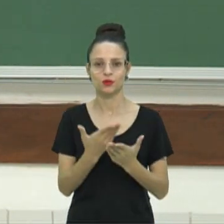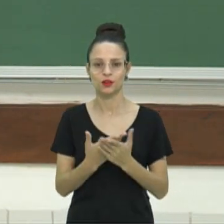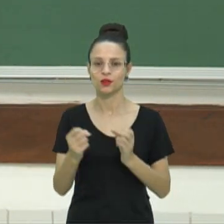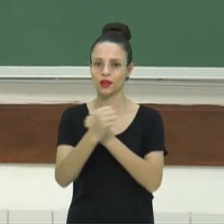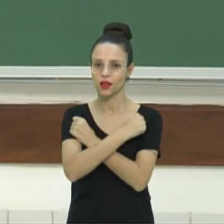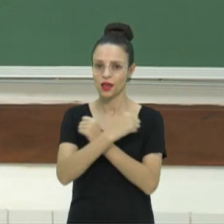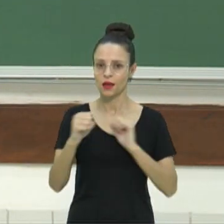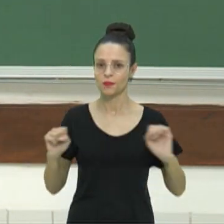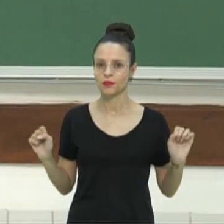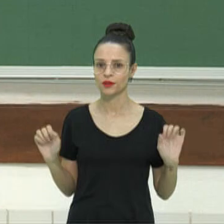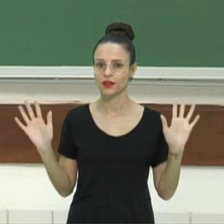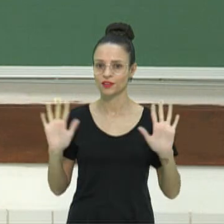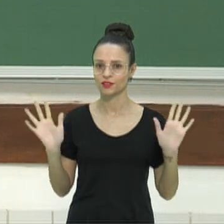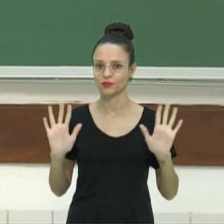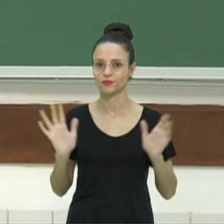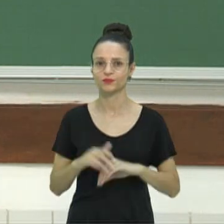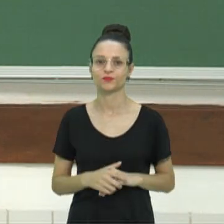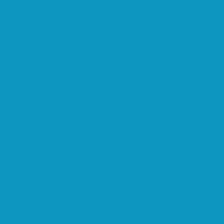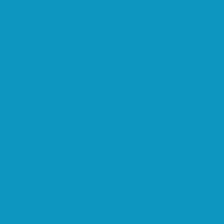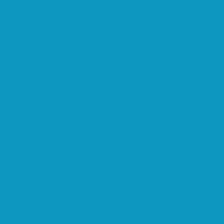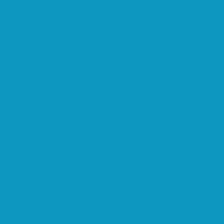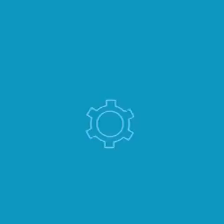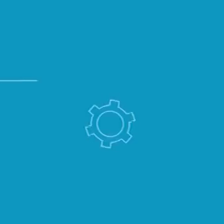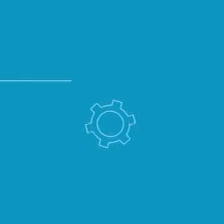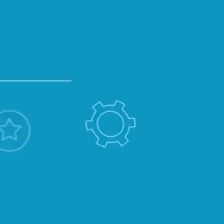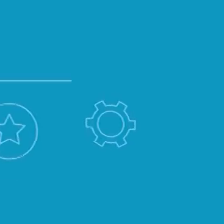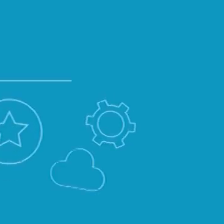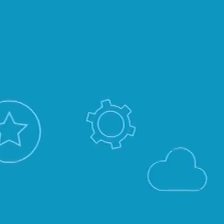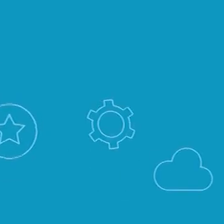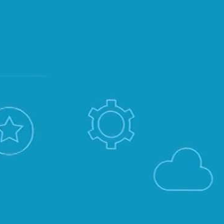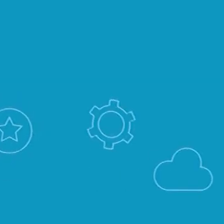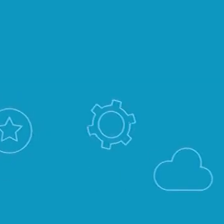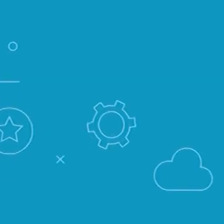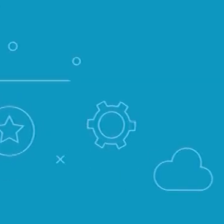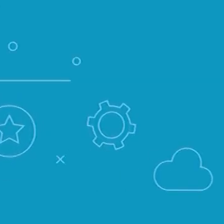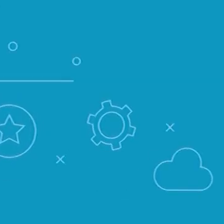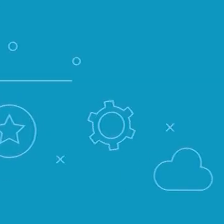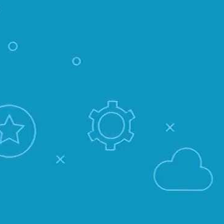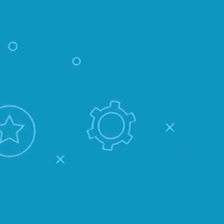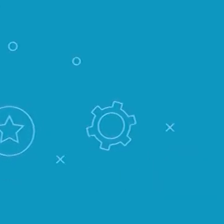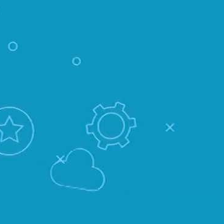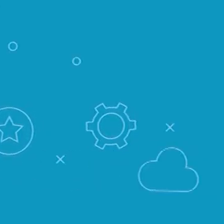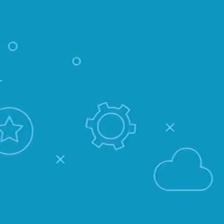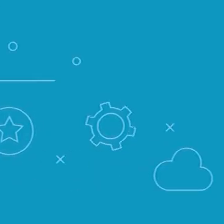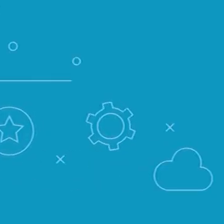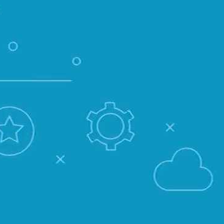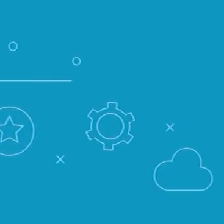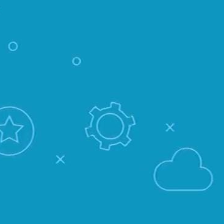Forte abraço a todos e até lá. Tchau, tchau.